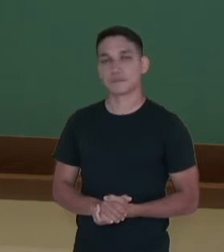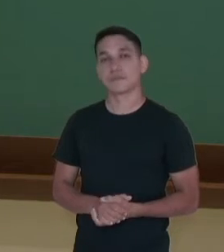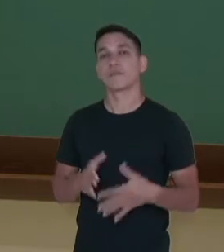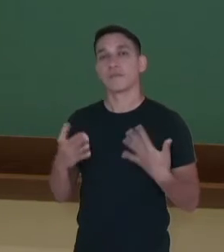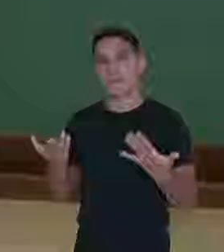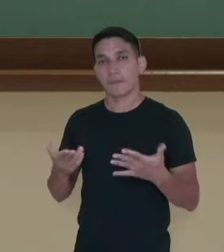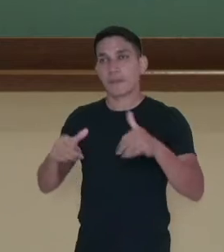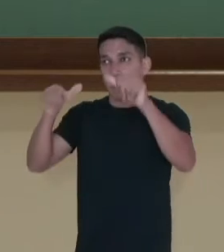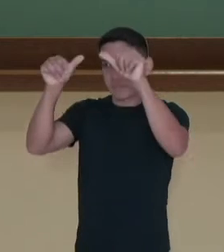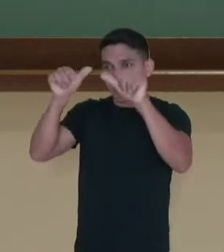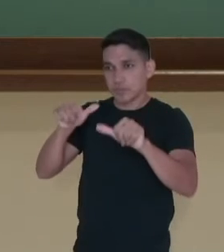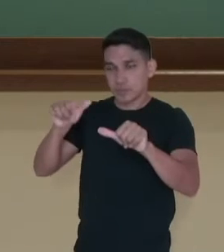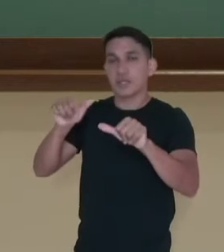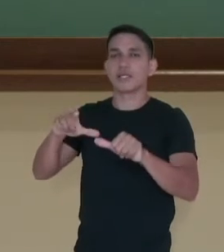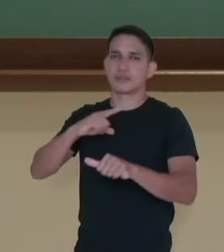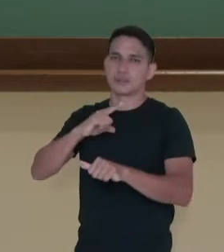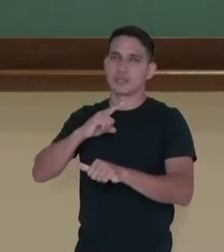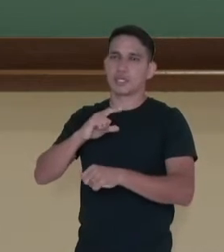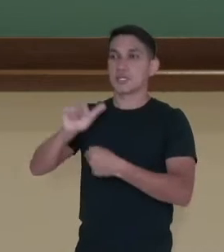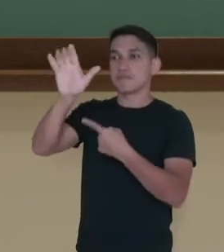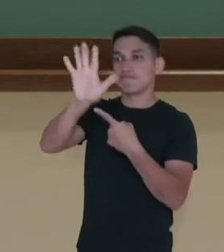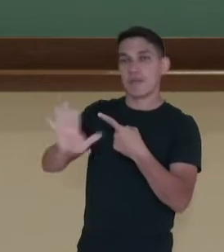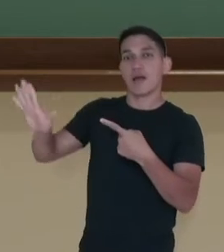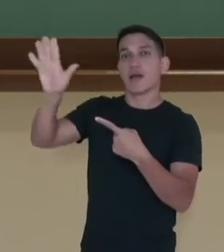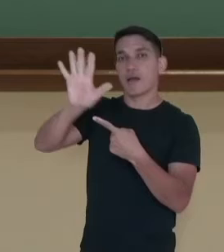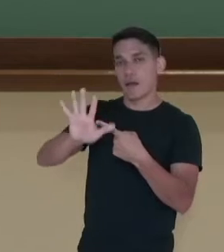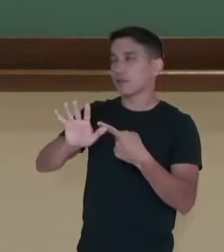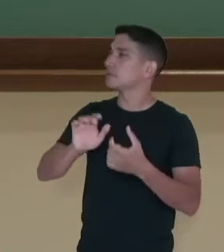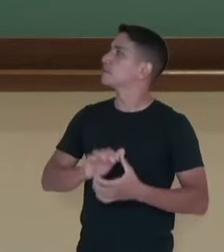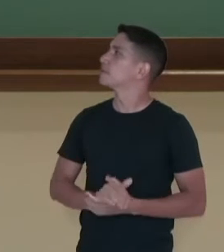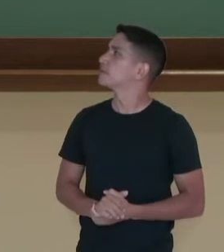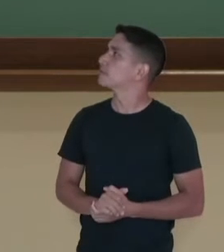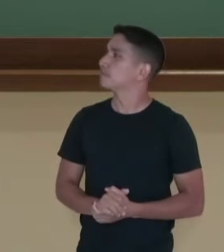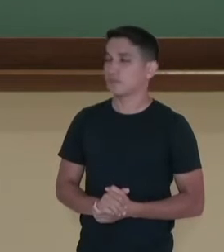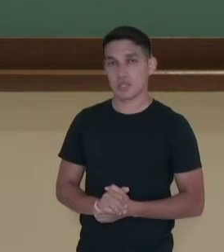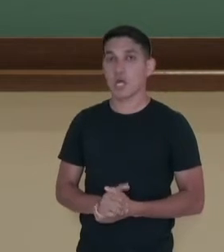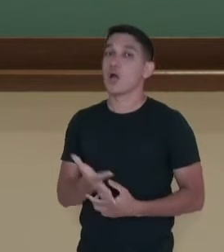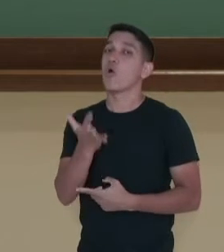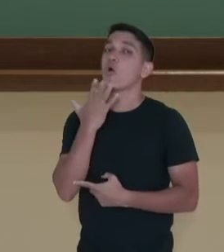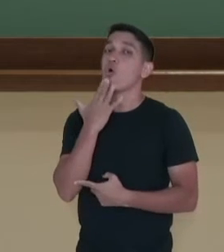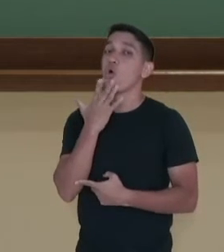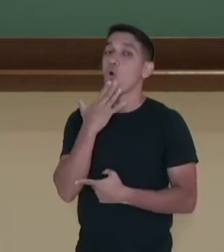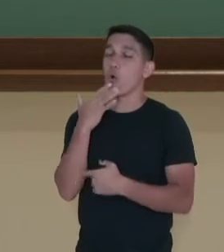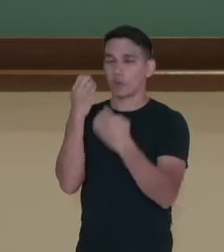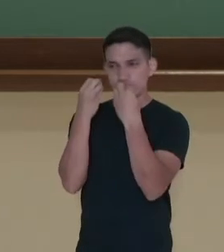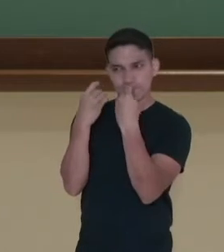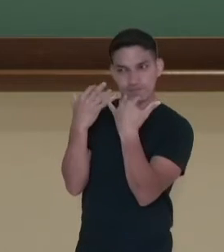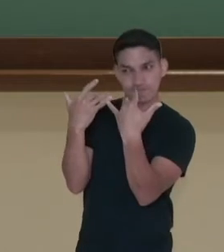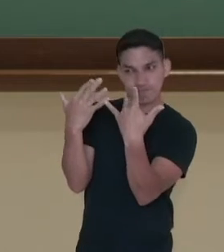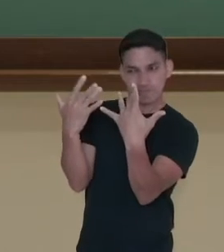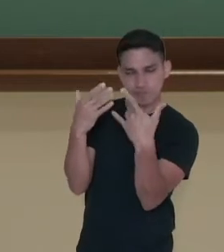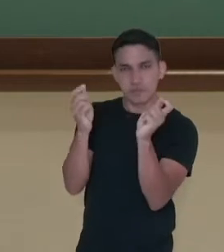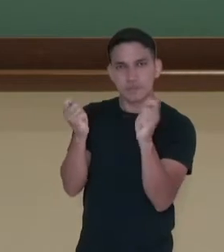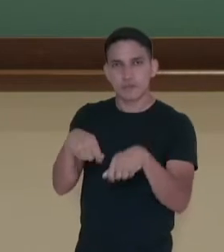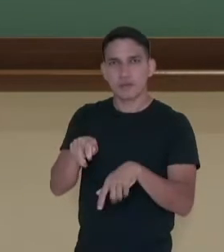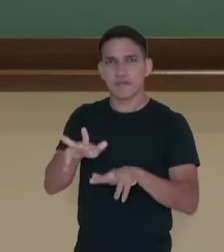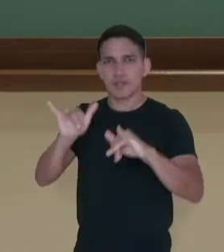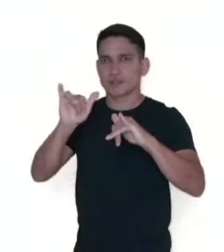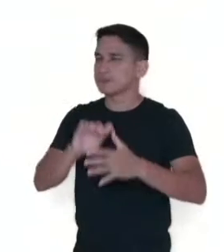seja, imagem, colores vivos, ou seja, cores, que vou chamar a